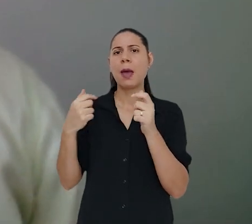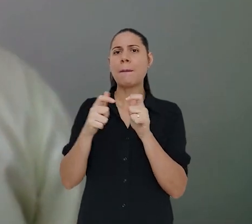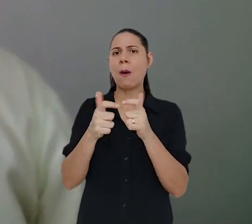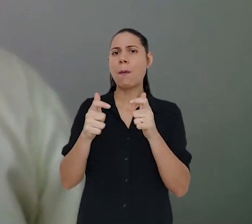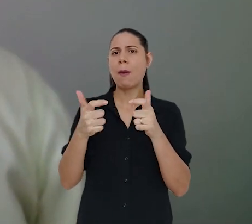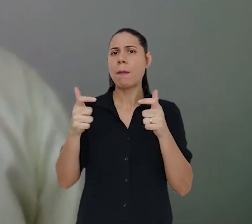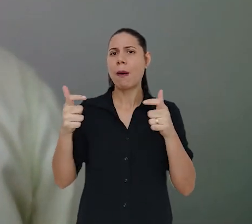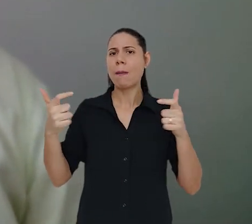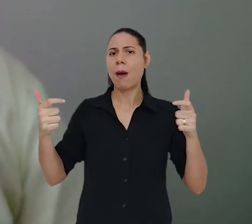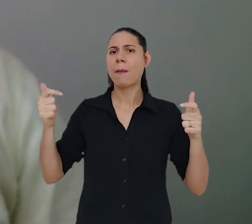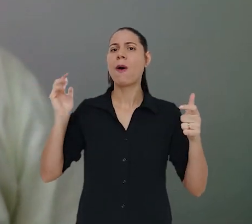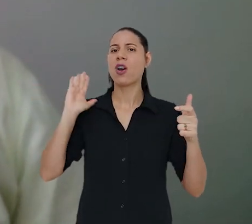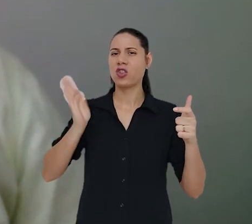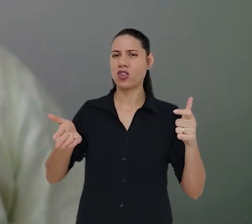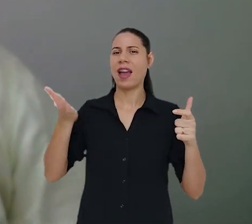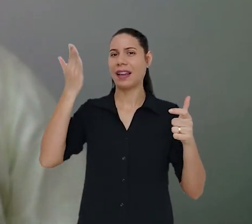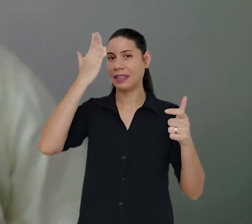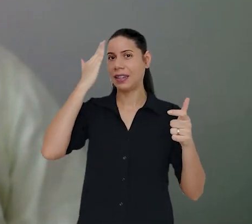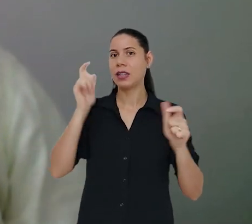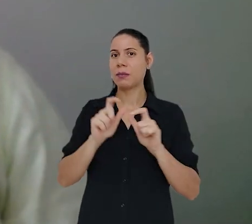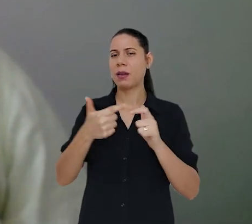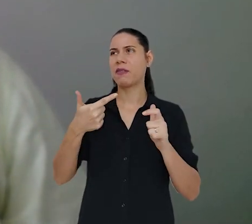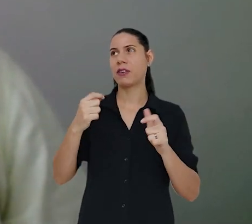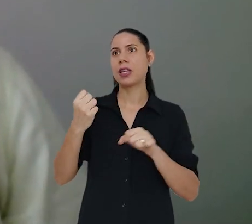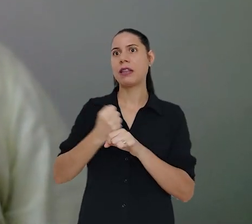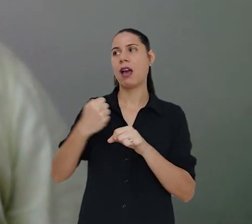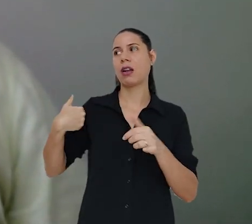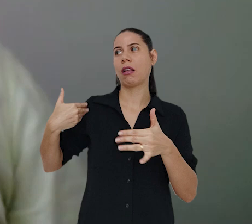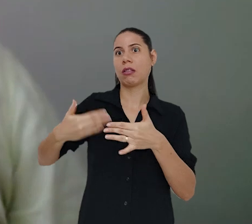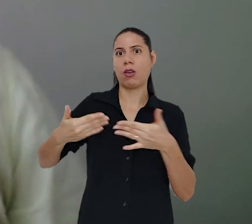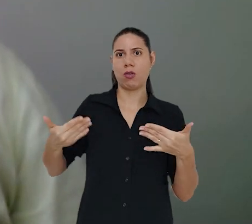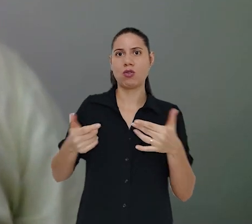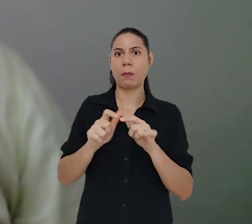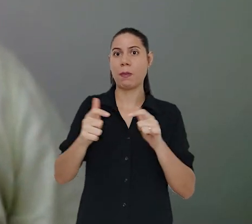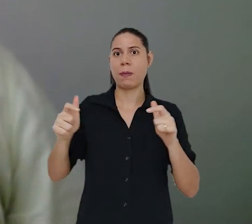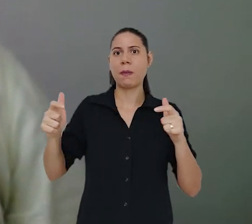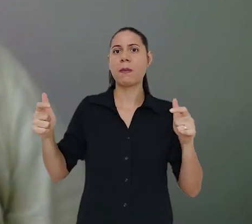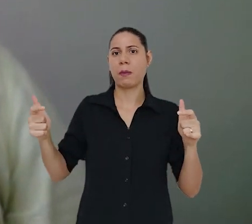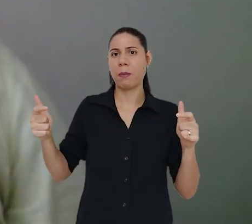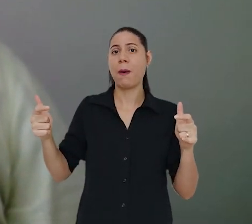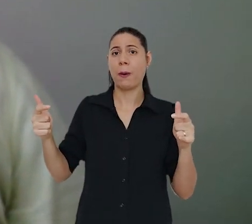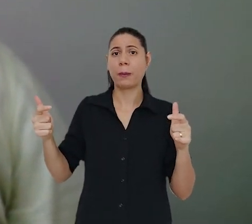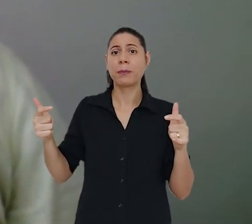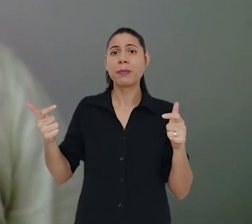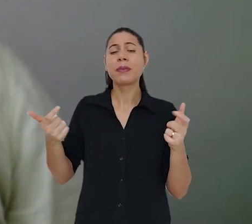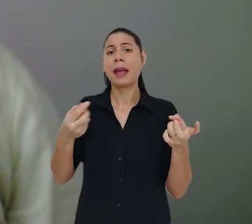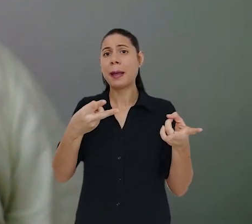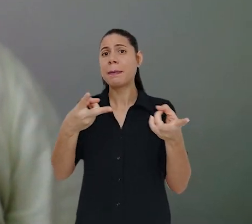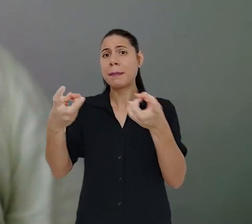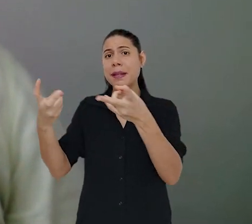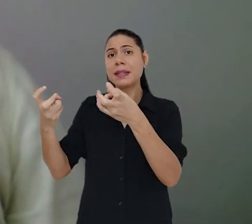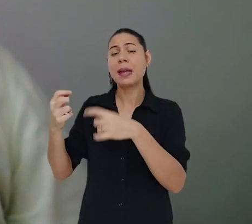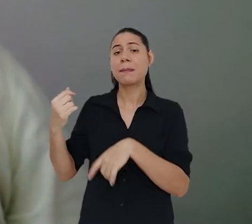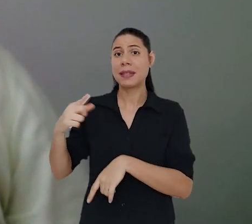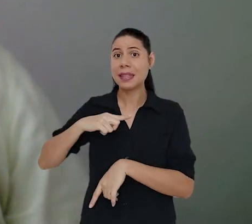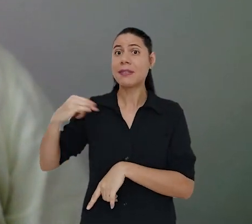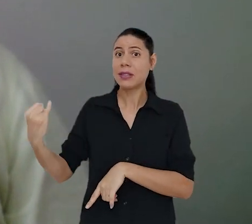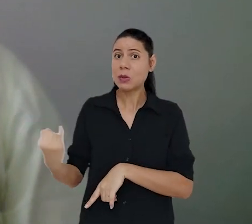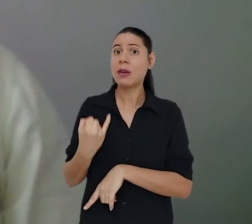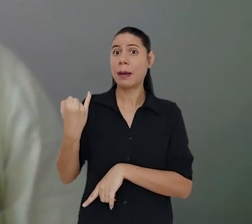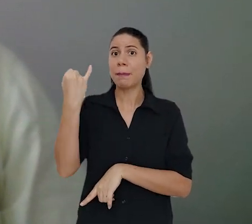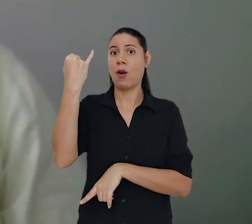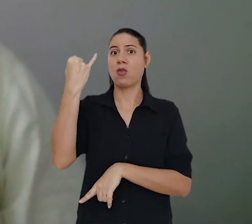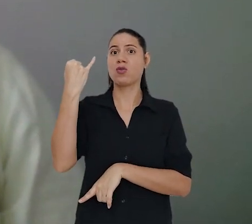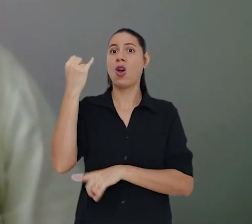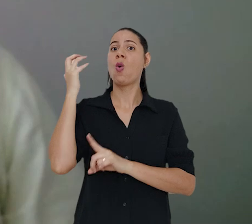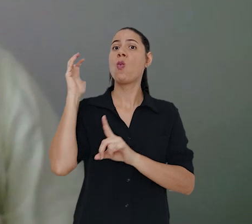gente viu aumentar de lá para cá, né, mais de 20 anos para cá, quando eu entrei na faculdade, a gente verifica essa importância, onde